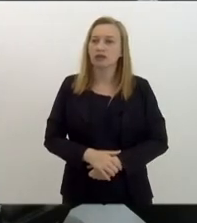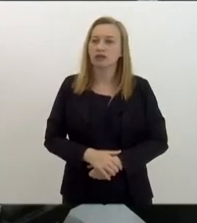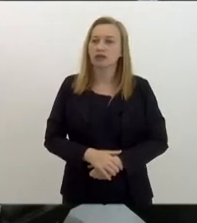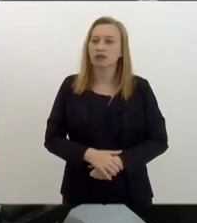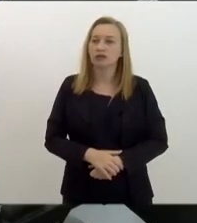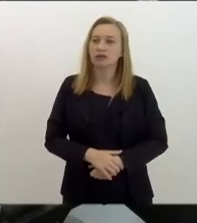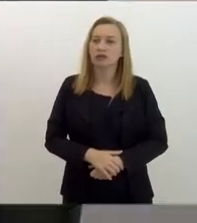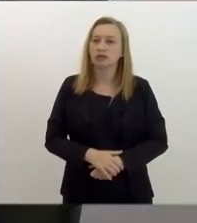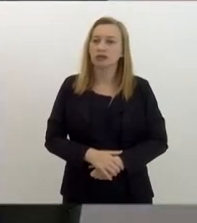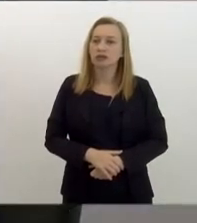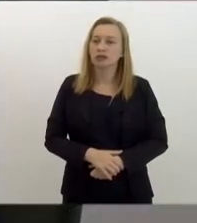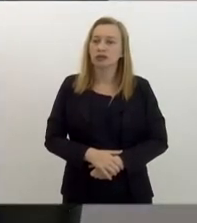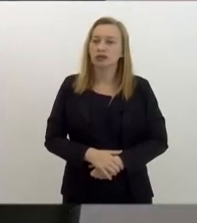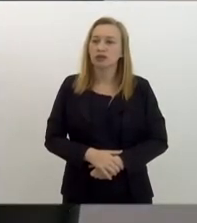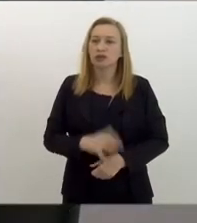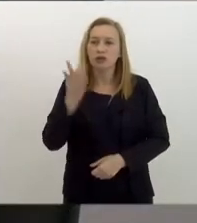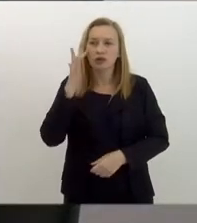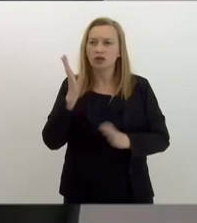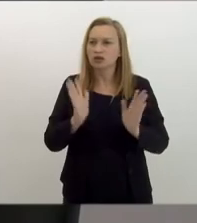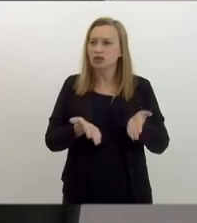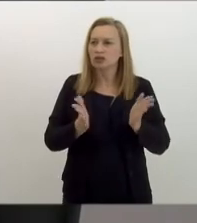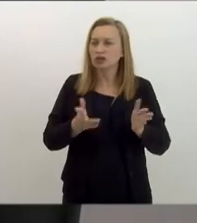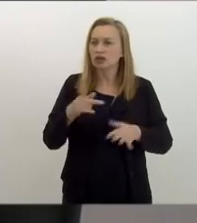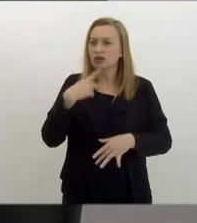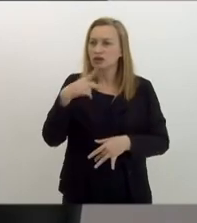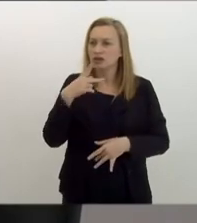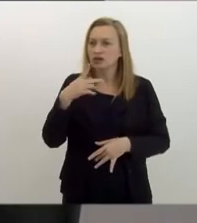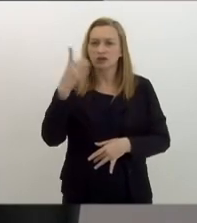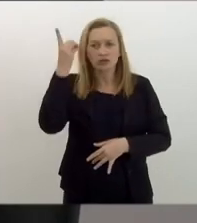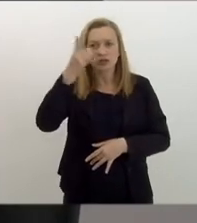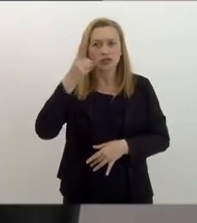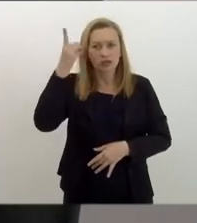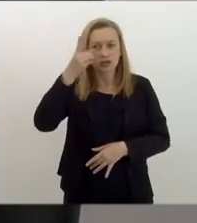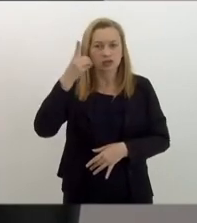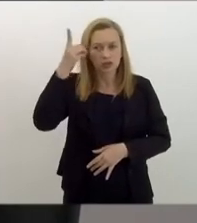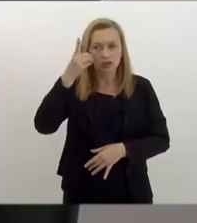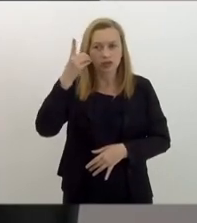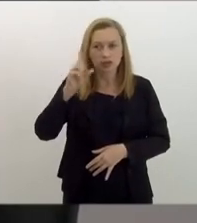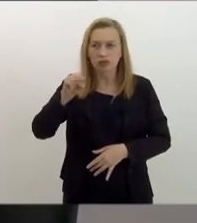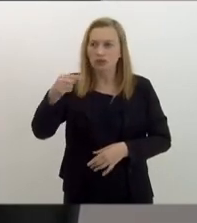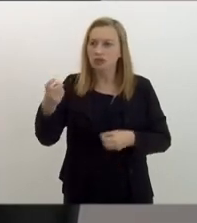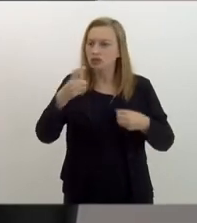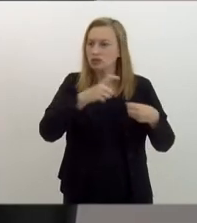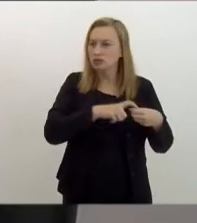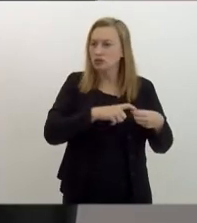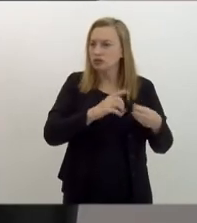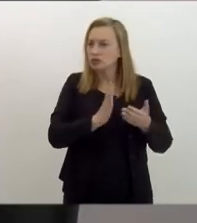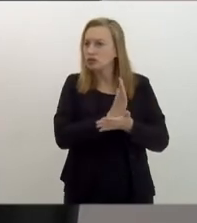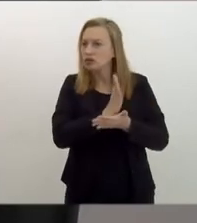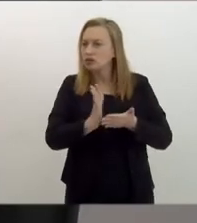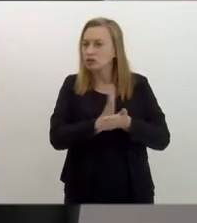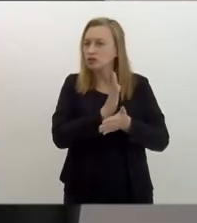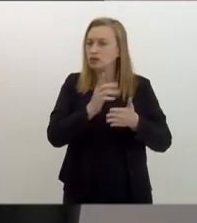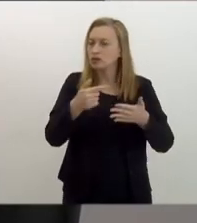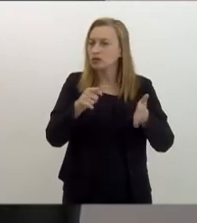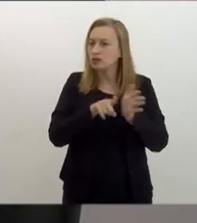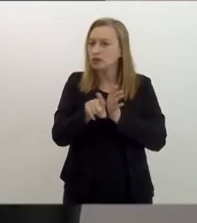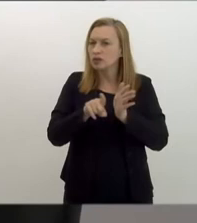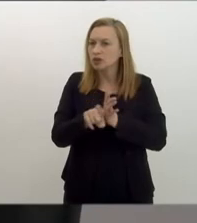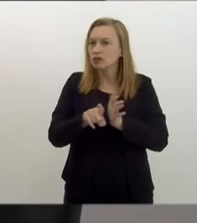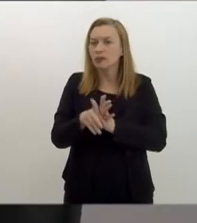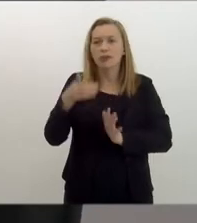e eu acho que agora eu vou passar um pouco a palavra para os deputados depois eu volto aqui alguns condicionamentos